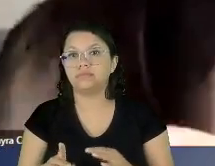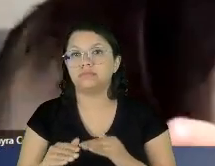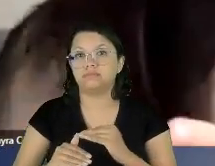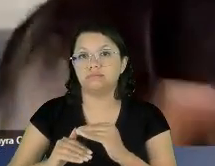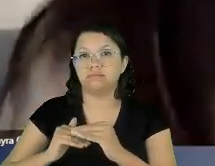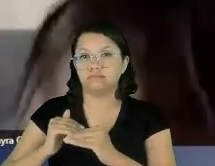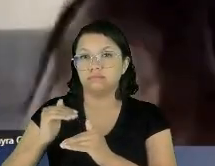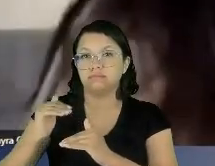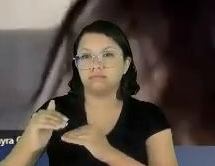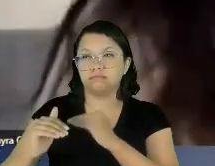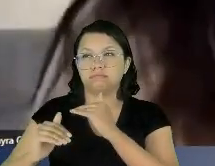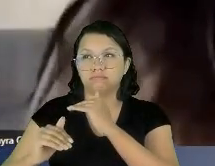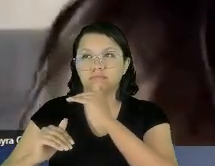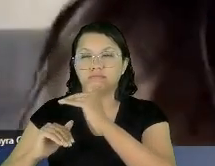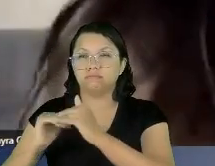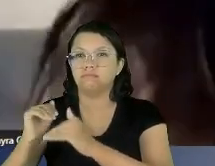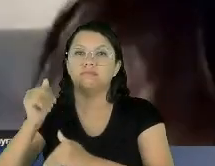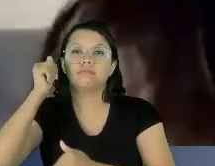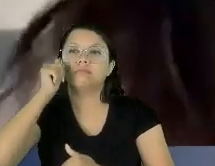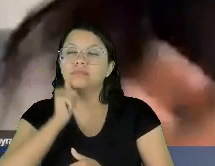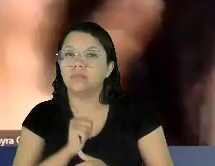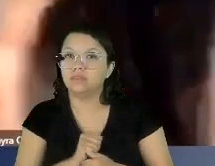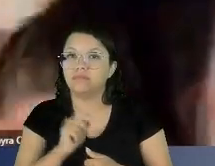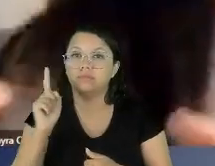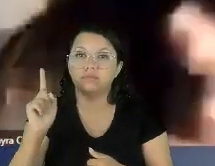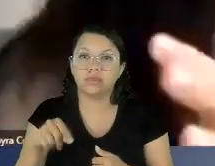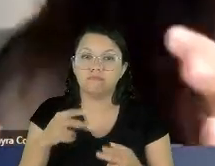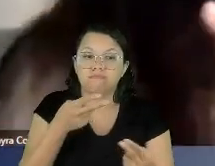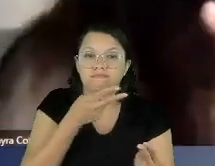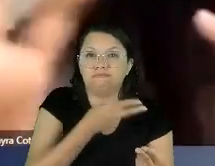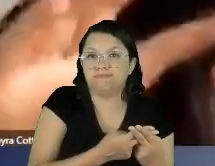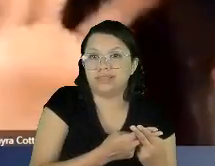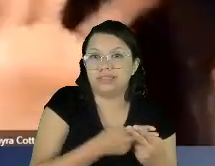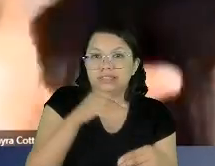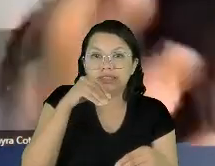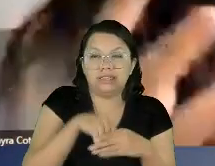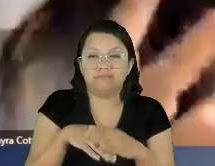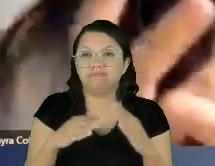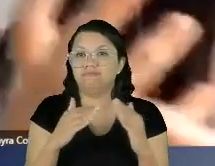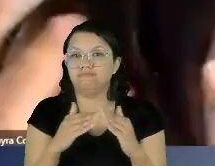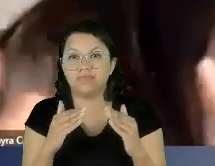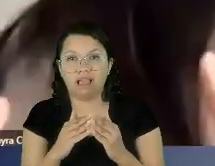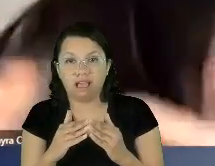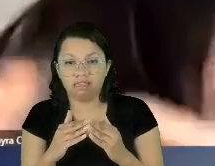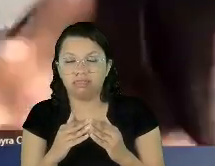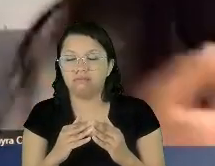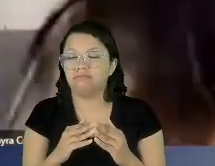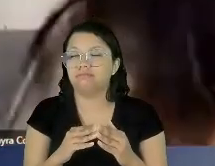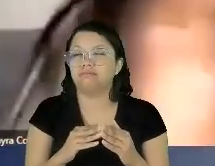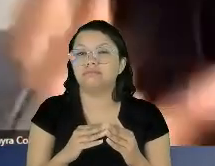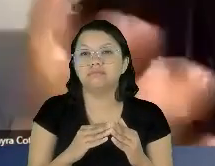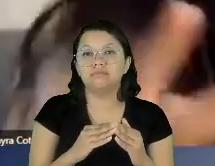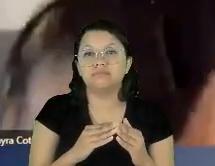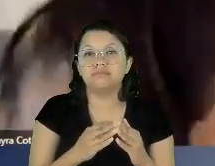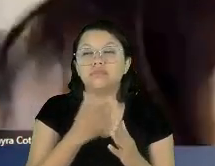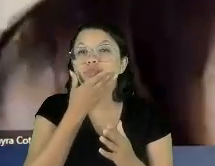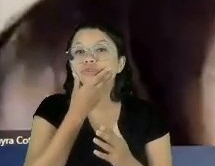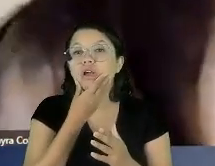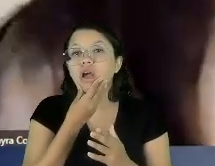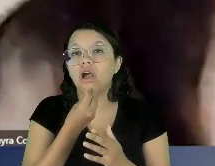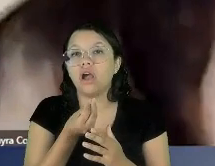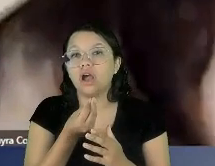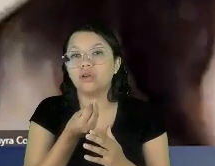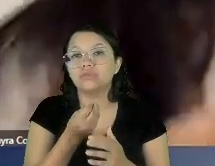para a mulher, né? E aí, aos poucos, as mulheres vão sendo presas dentro de casa, enclausuradas dentro